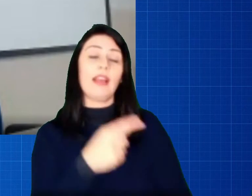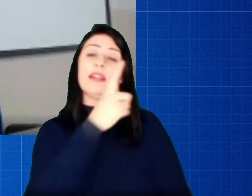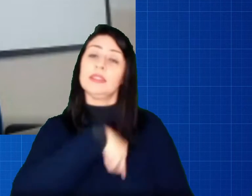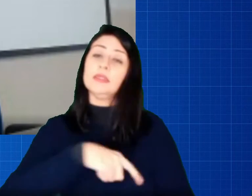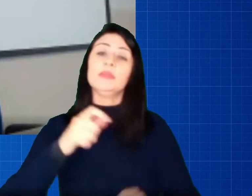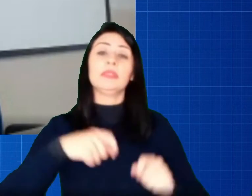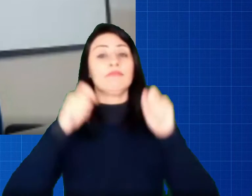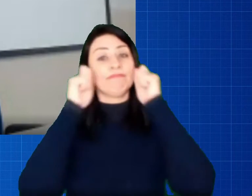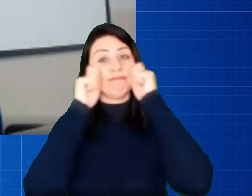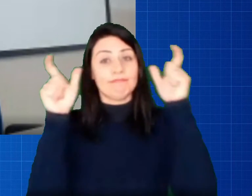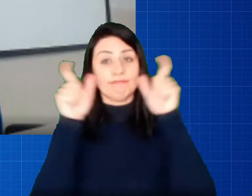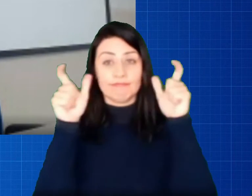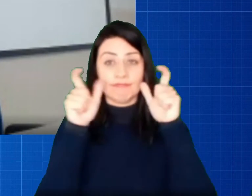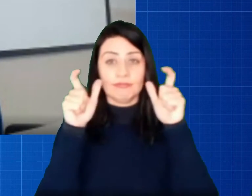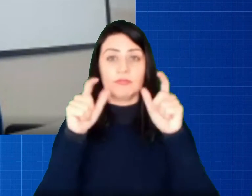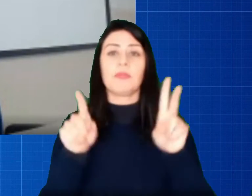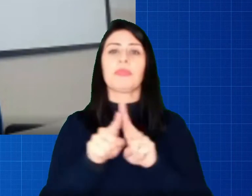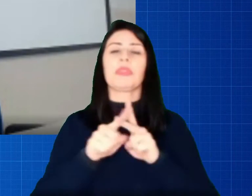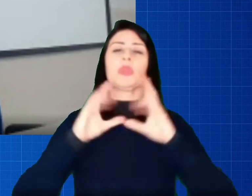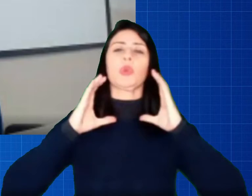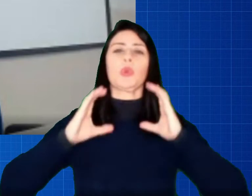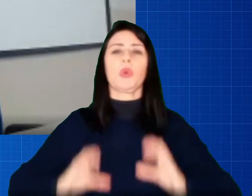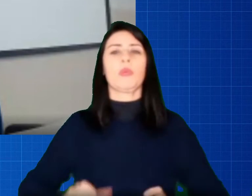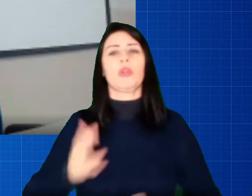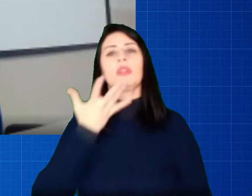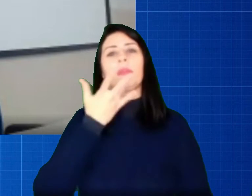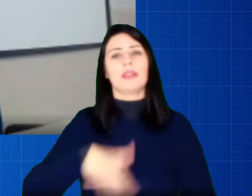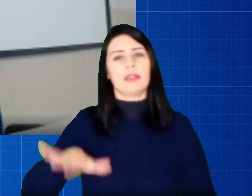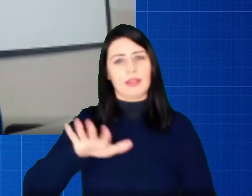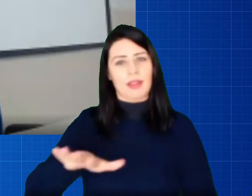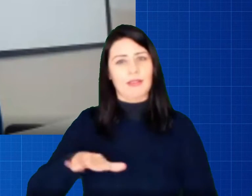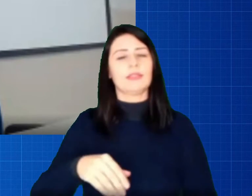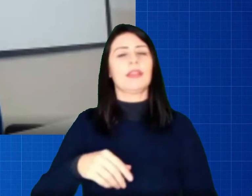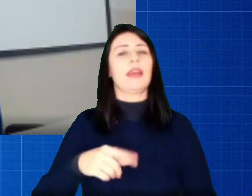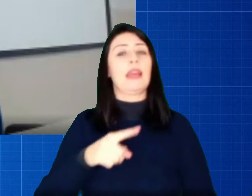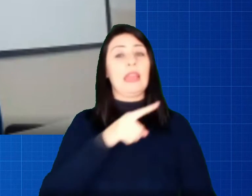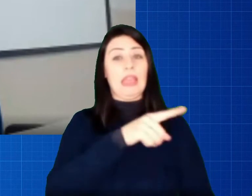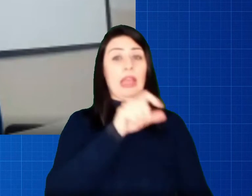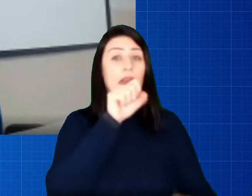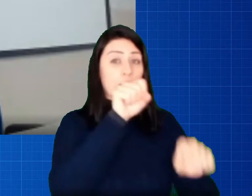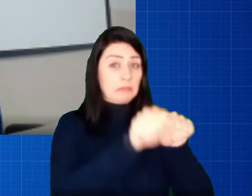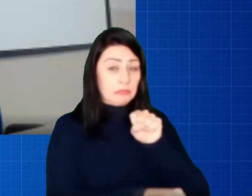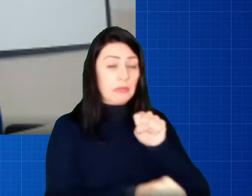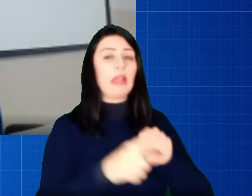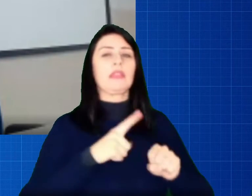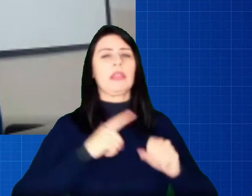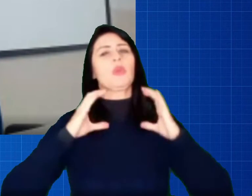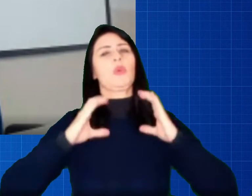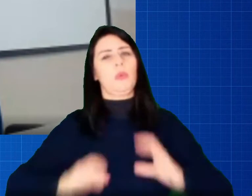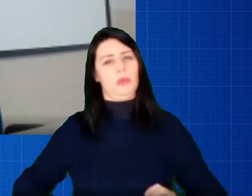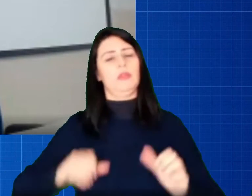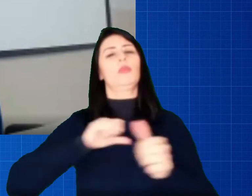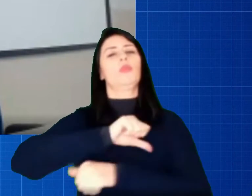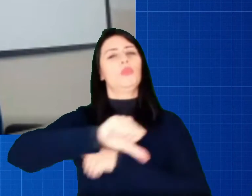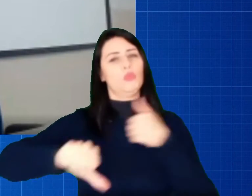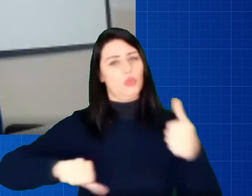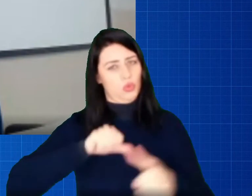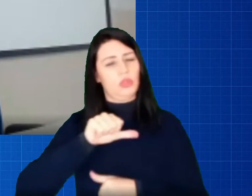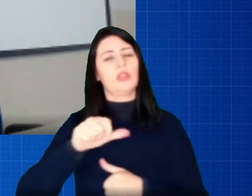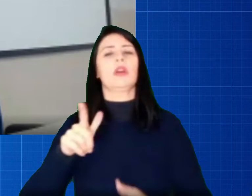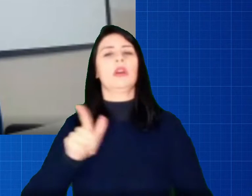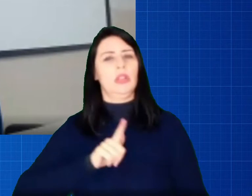tem a confiança da criança. Então, a gente tem que estar de olho nisso também. Outra coisa é o comportamento da criança. A criança